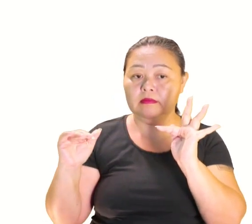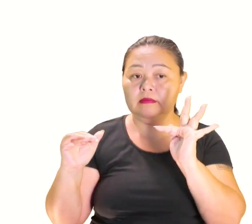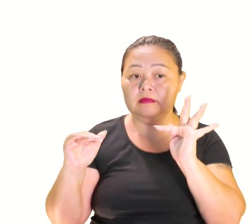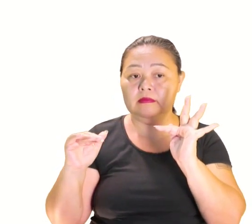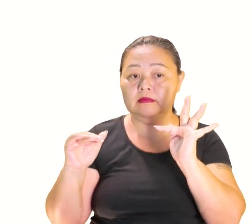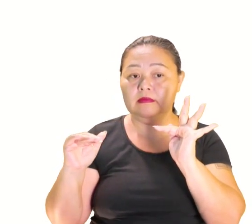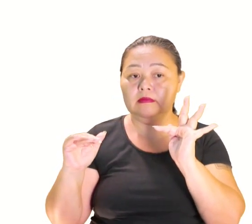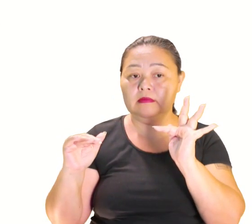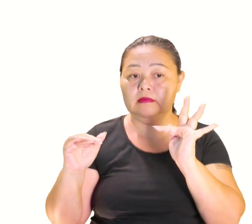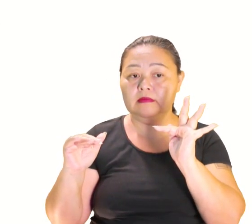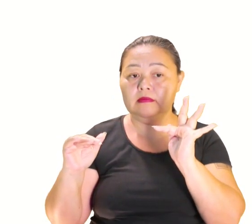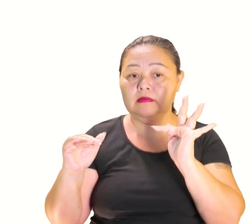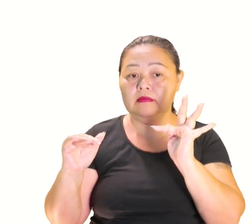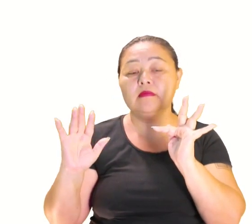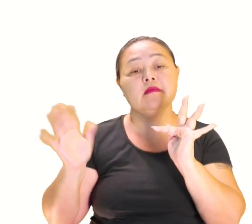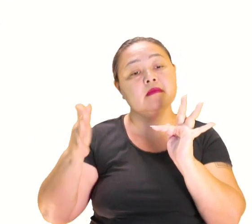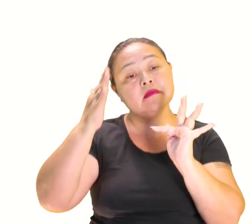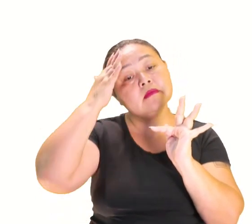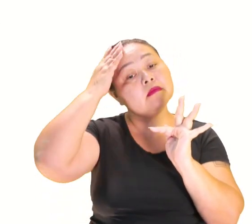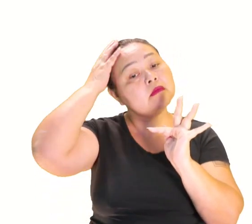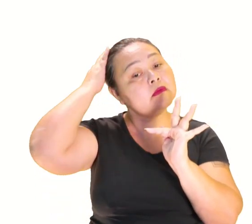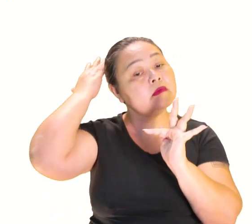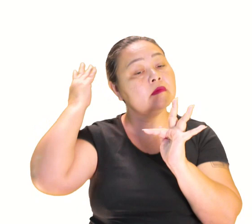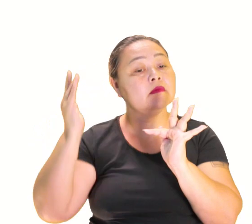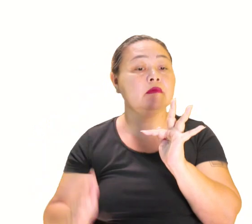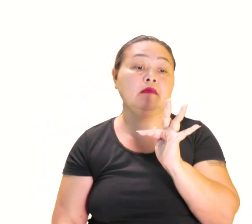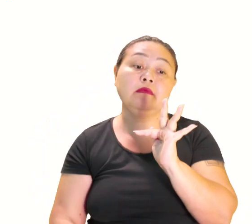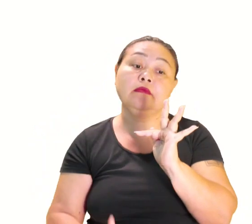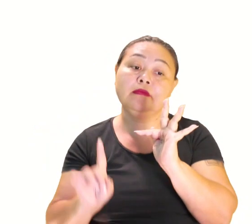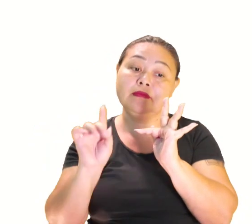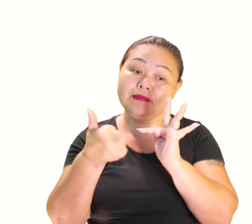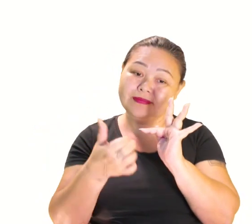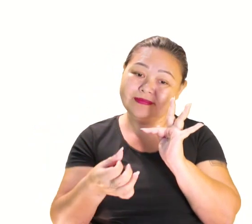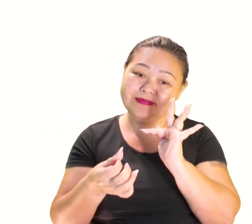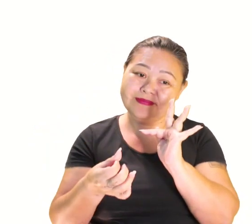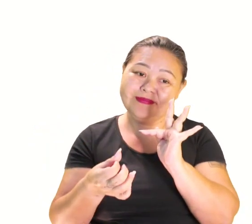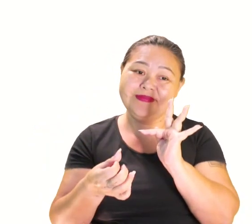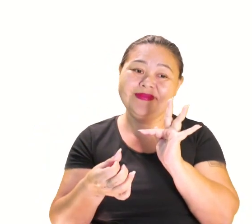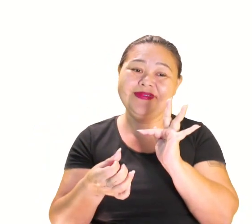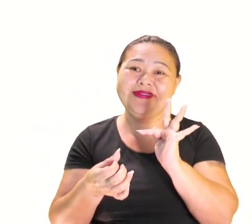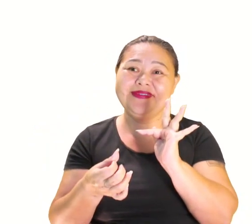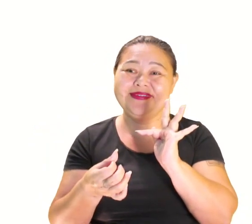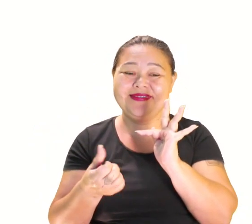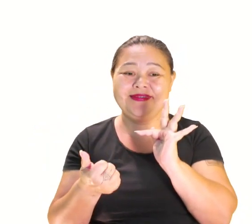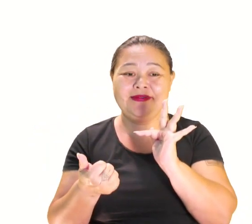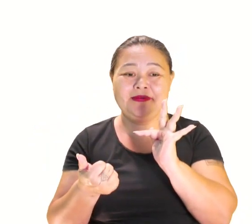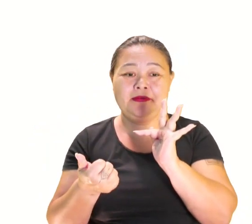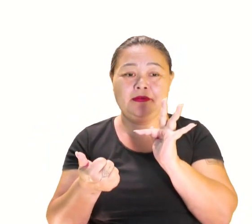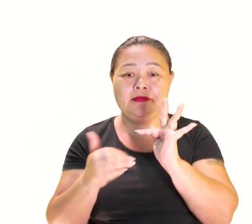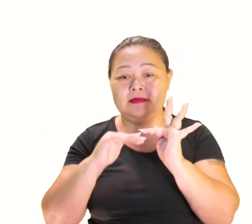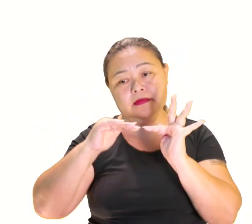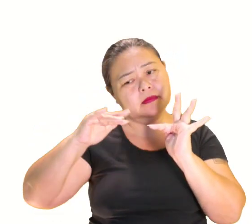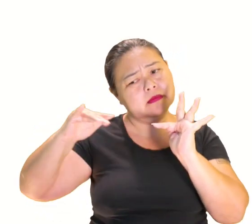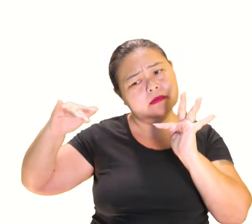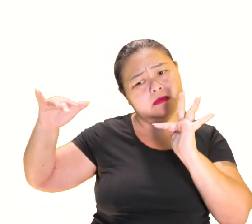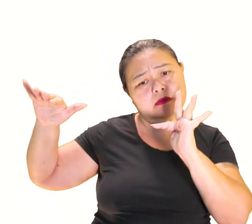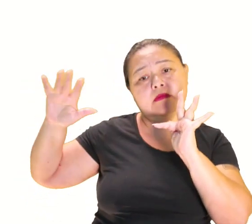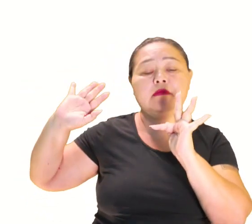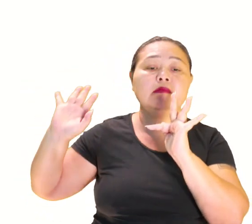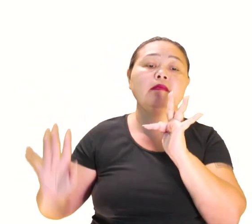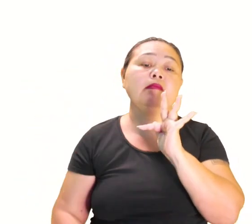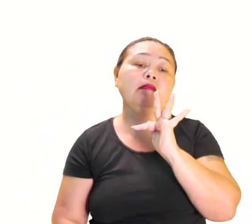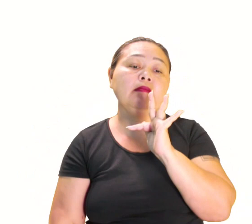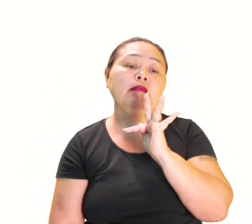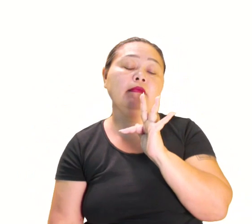2. Eu já fiz o x4. Não, quando o x é 16, o y é 2, né? Aí vai lá pra frente,